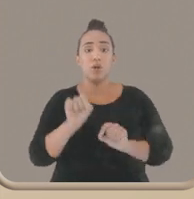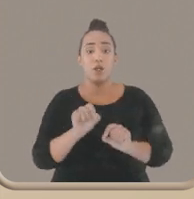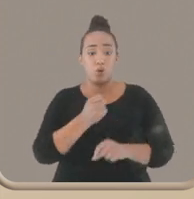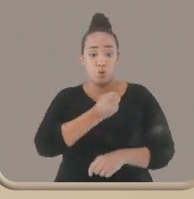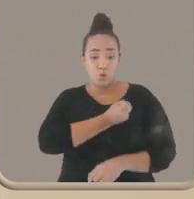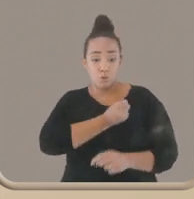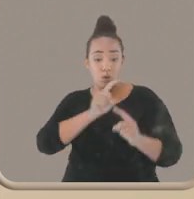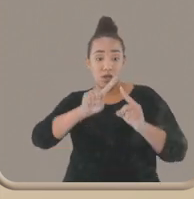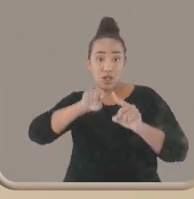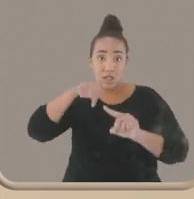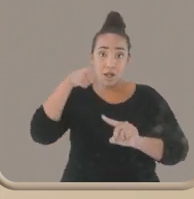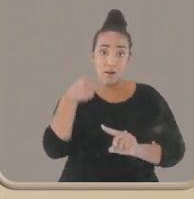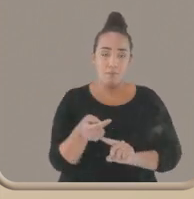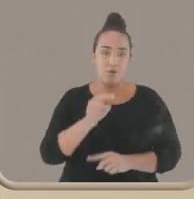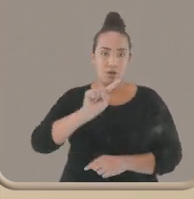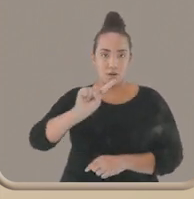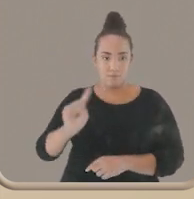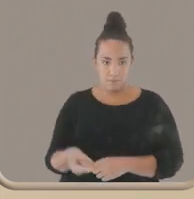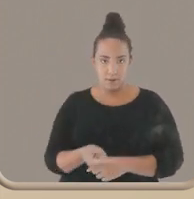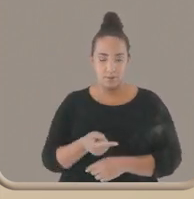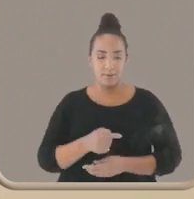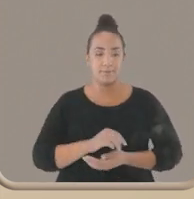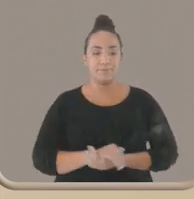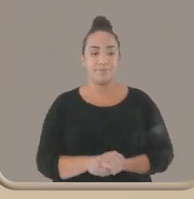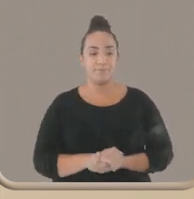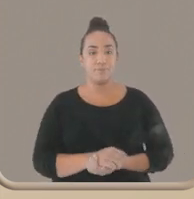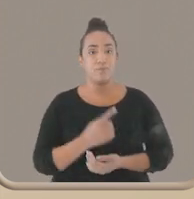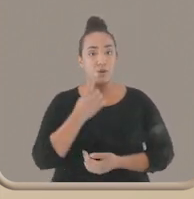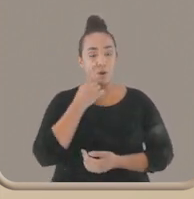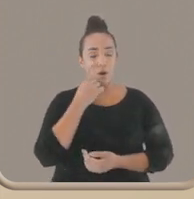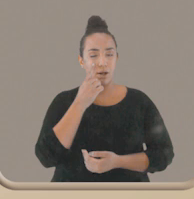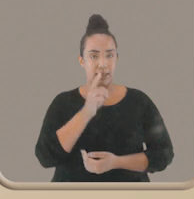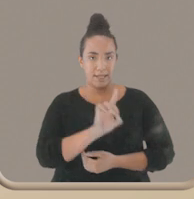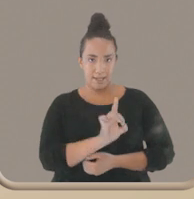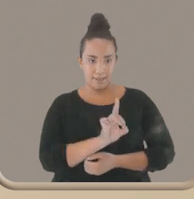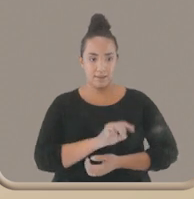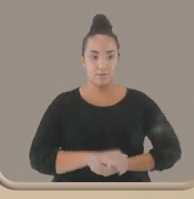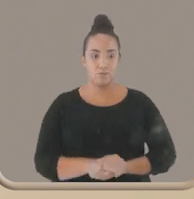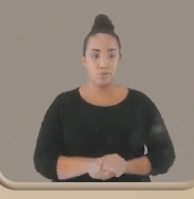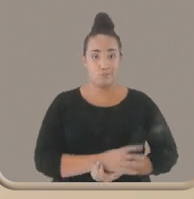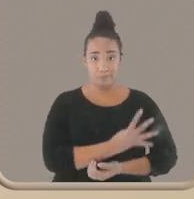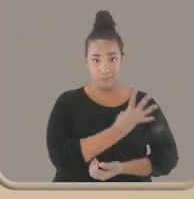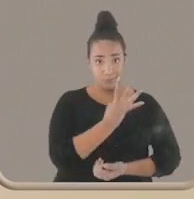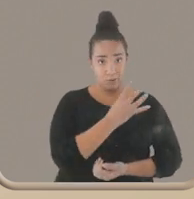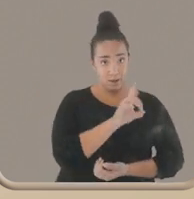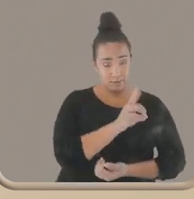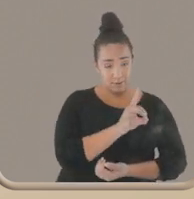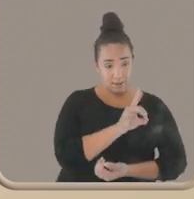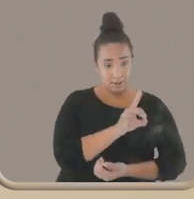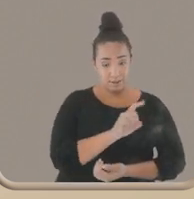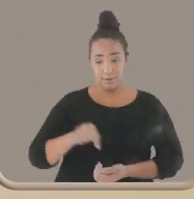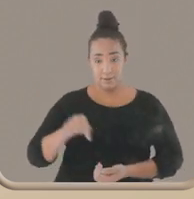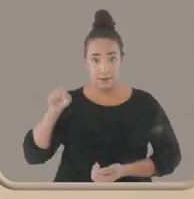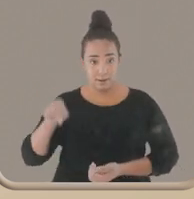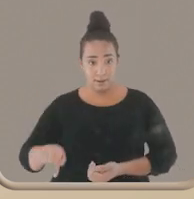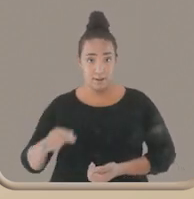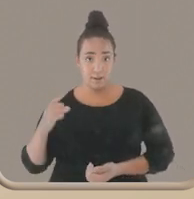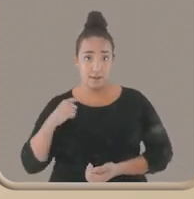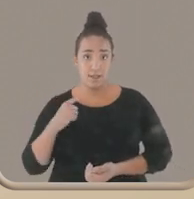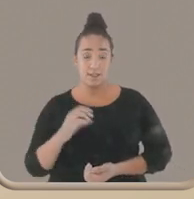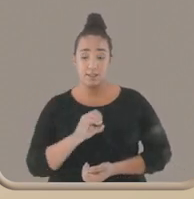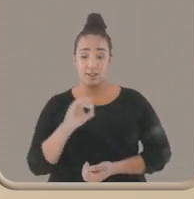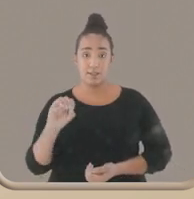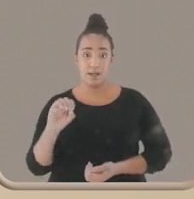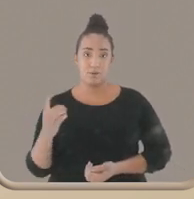vamos analisar após a vírgula, os décimos. No primeiro número, temos 4